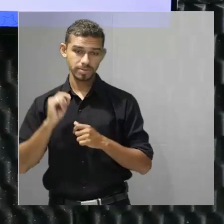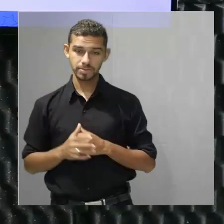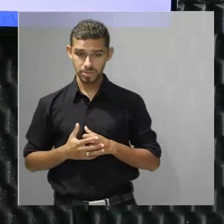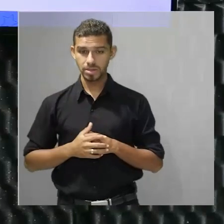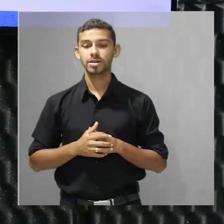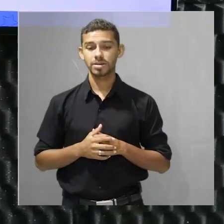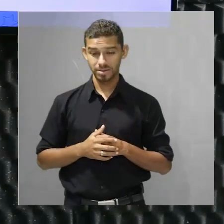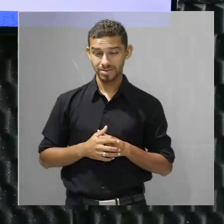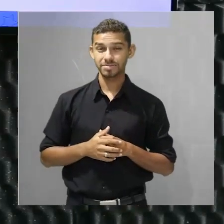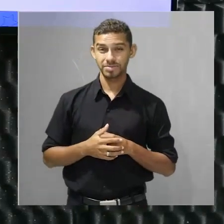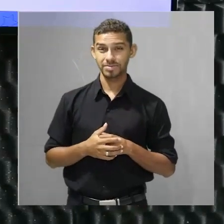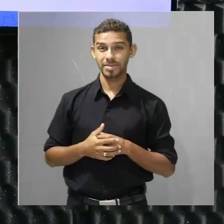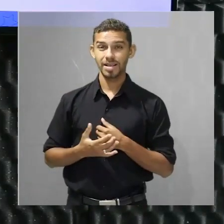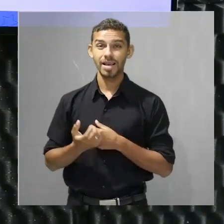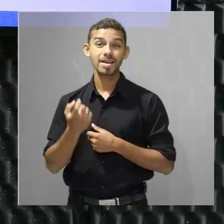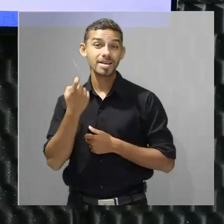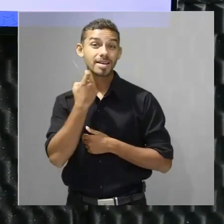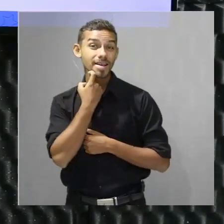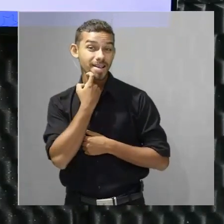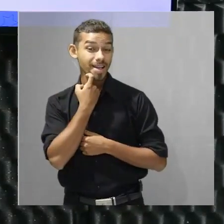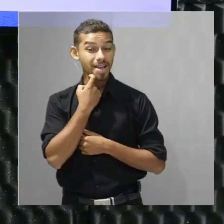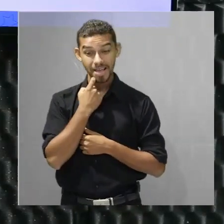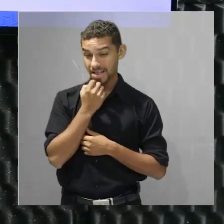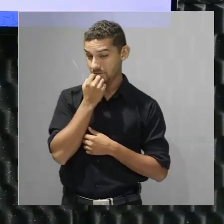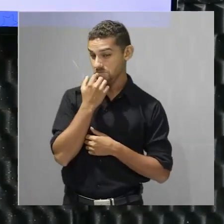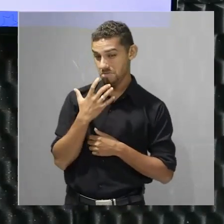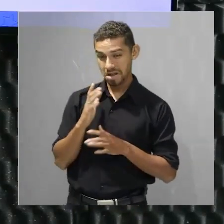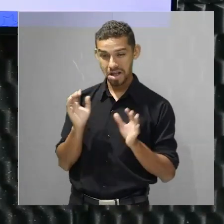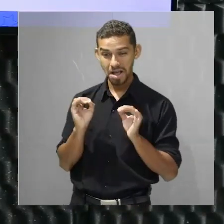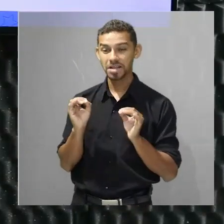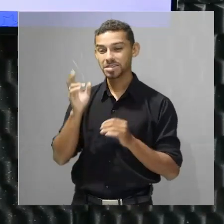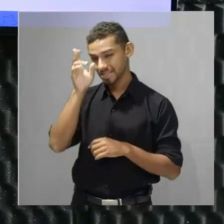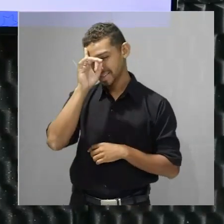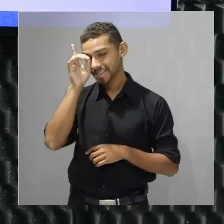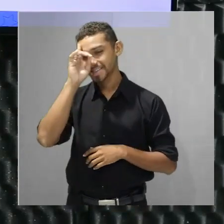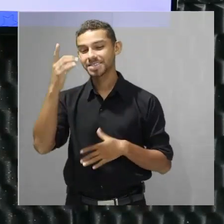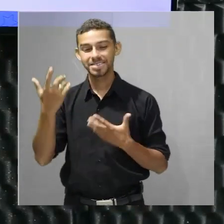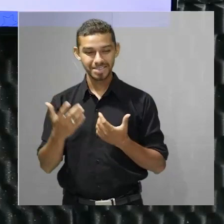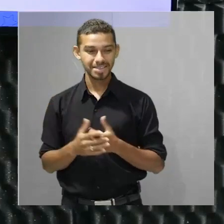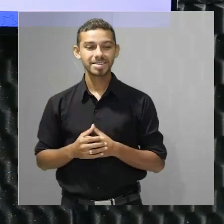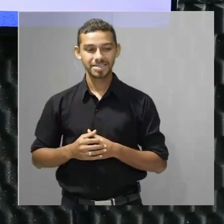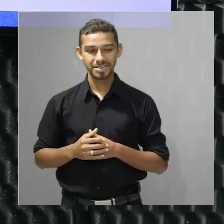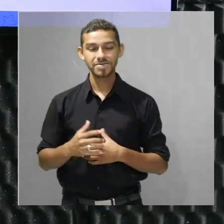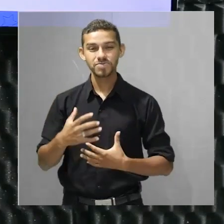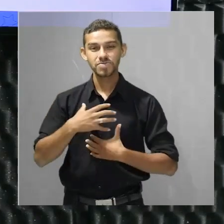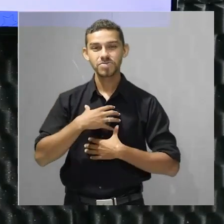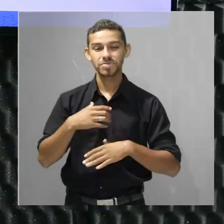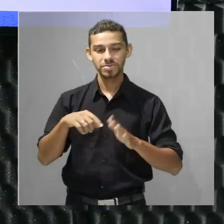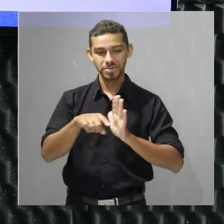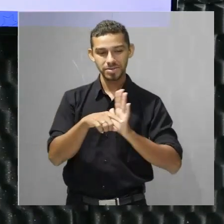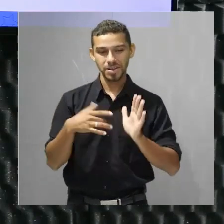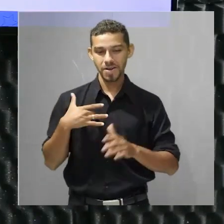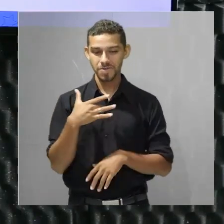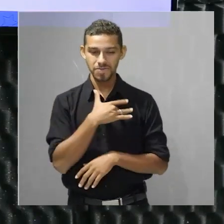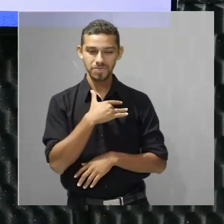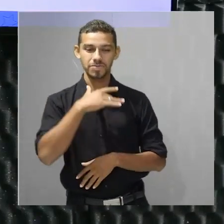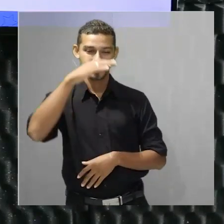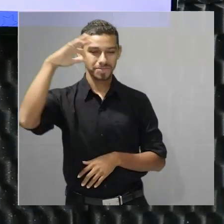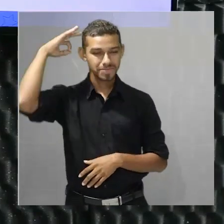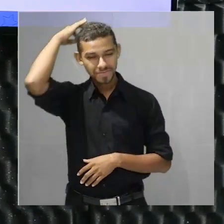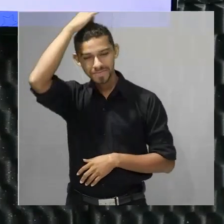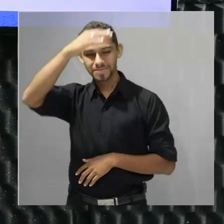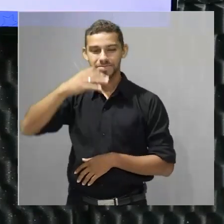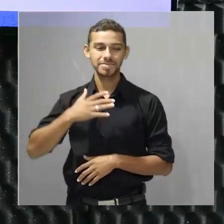os dias ticket de amizade plano de saúde espiritual e vale transporte Se tiver essas qualidades